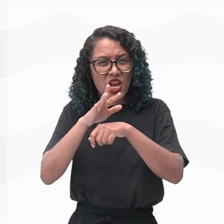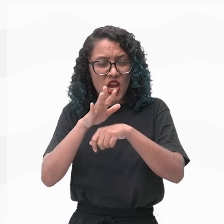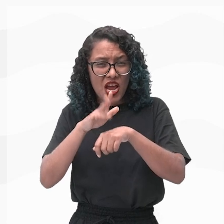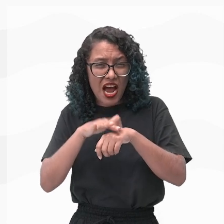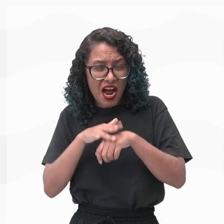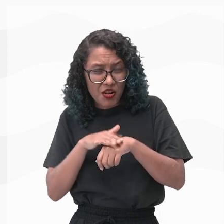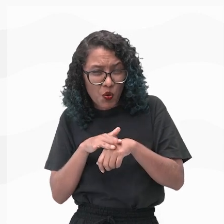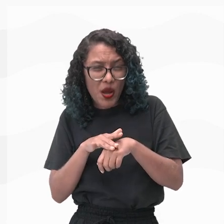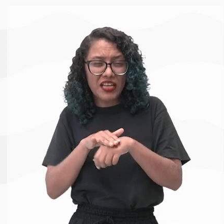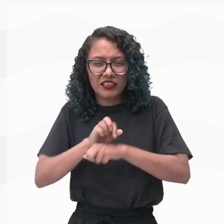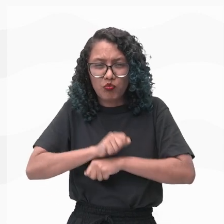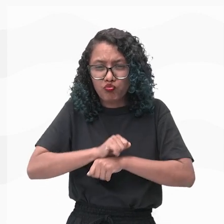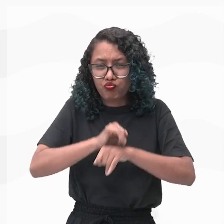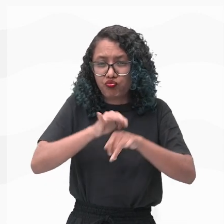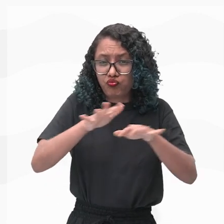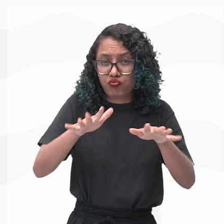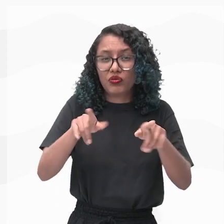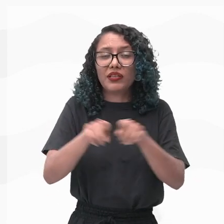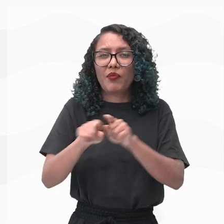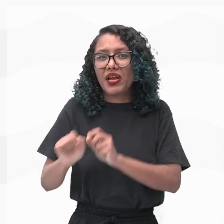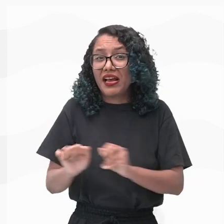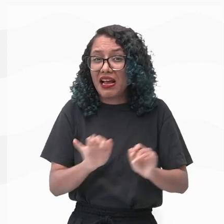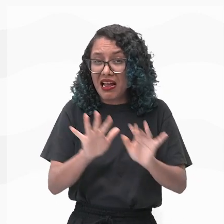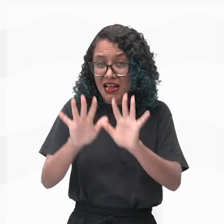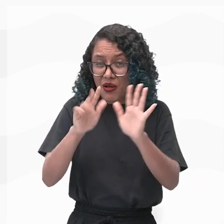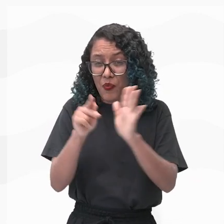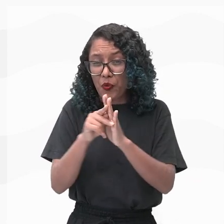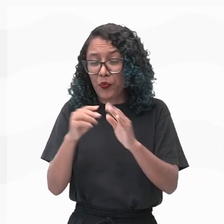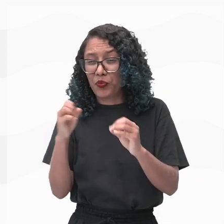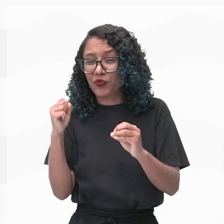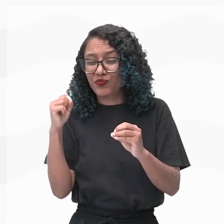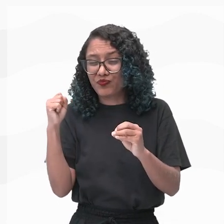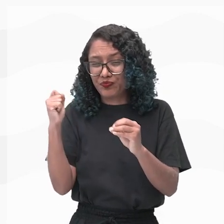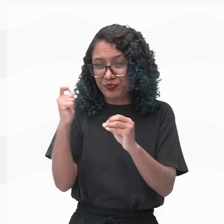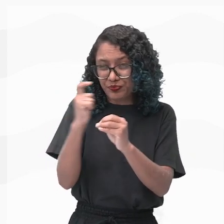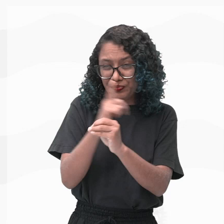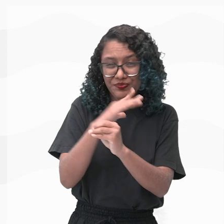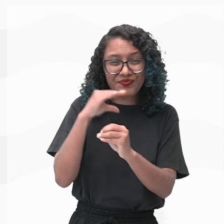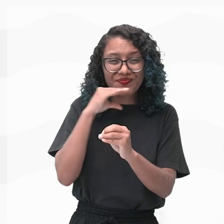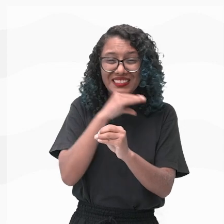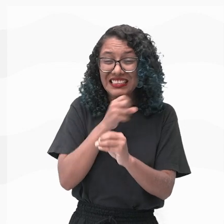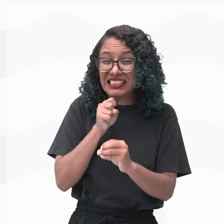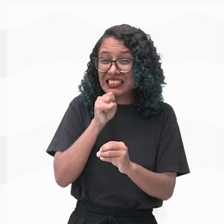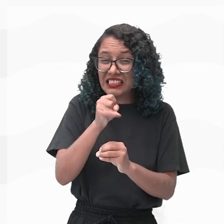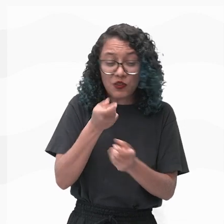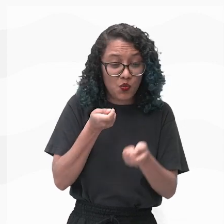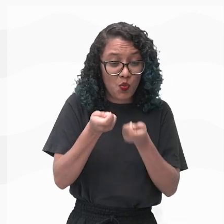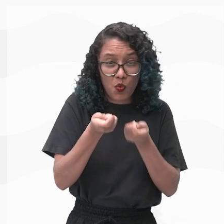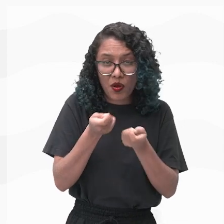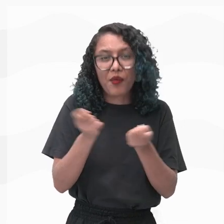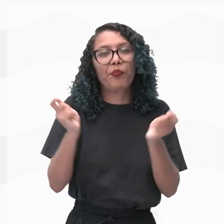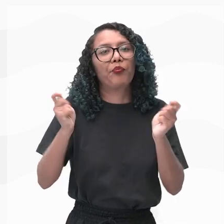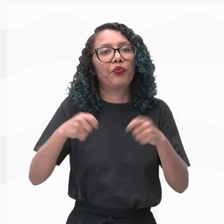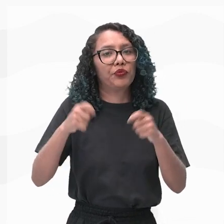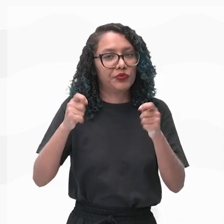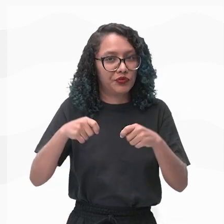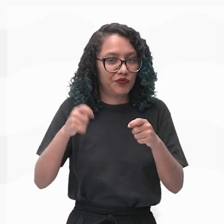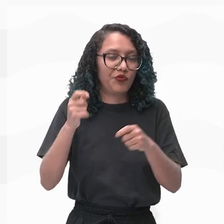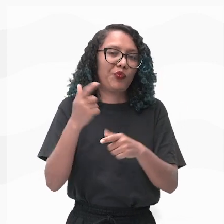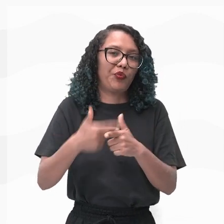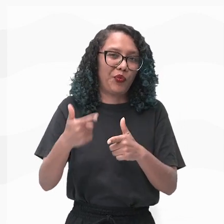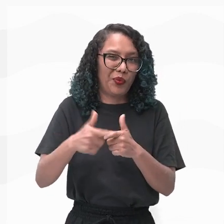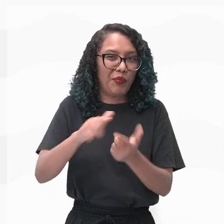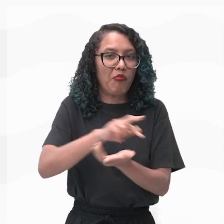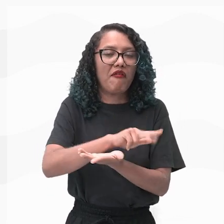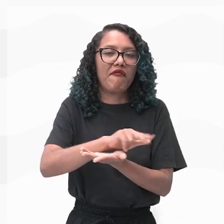e geração de gases de efeito estufa, se não forem gerenciados adequadamente. Então, a questão